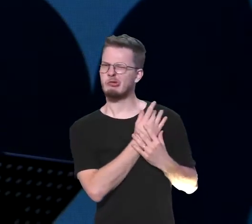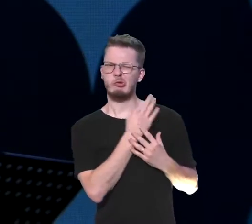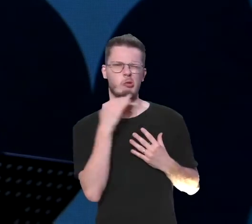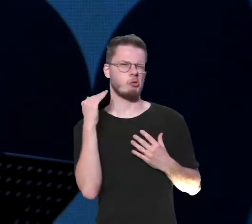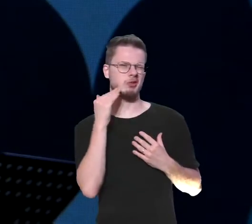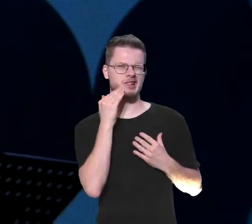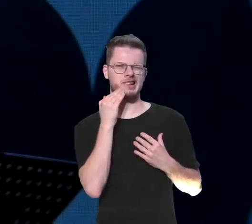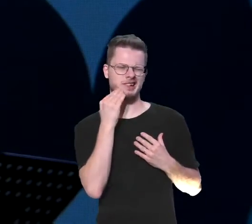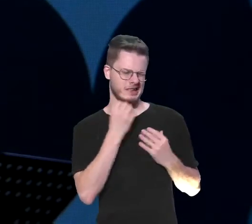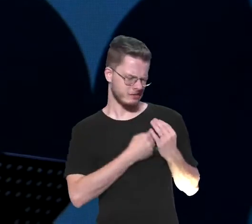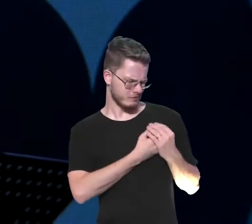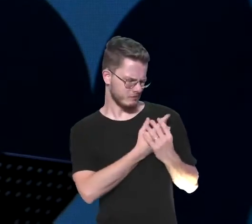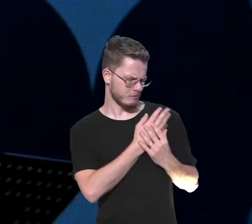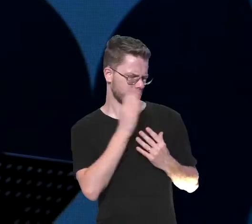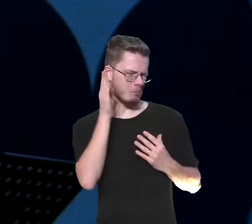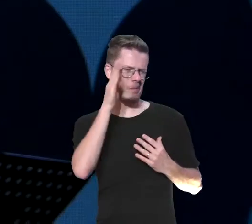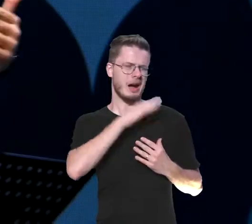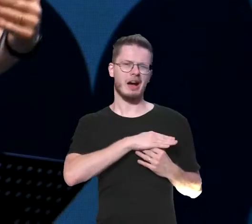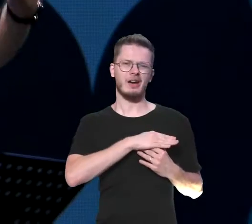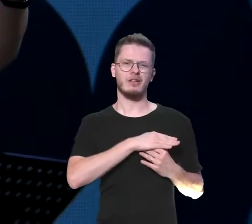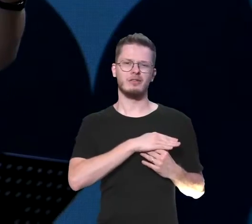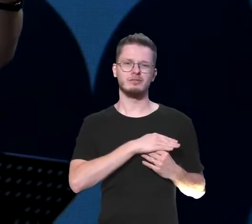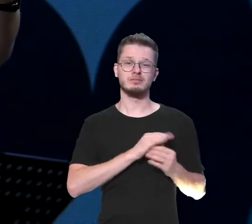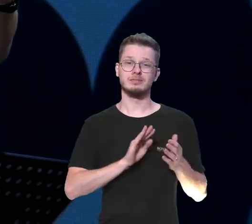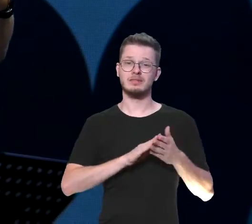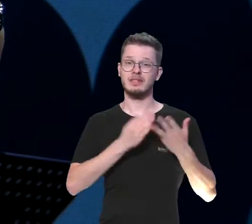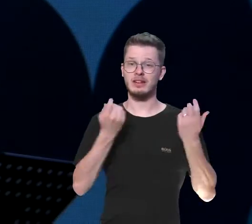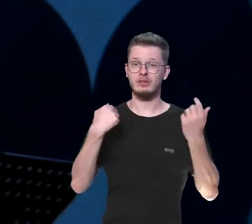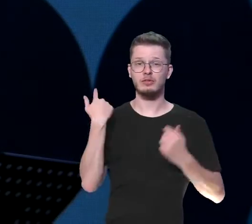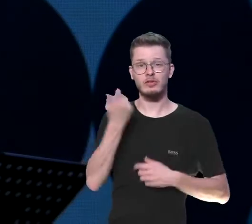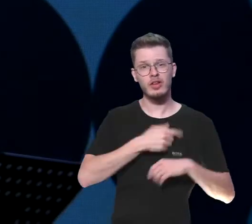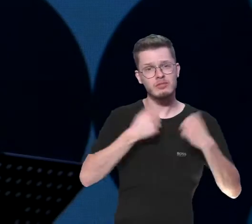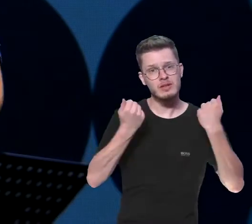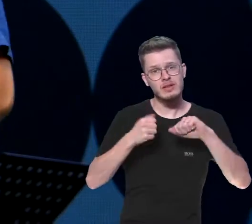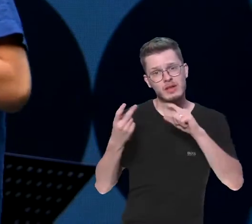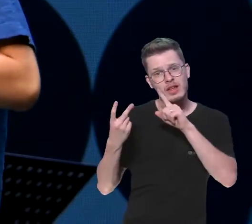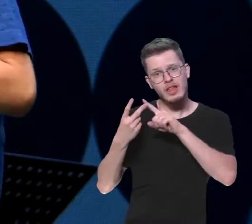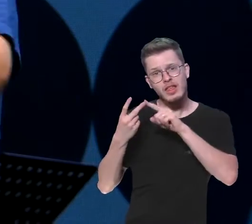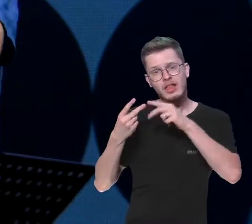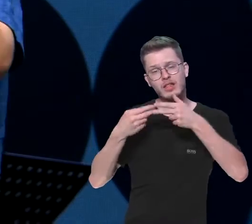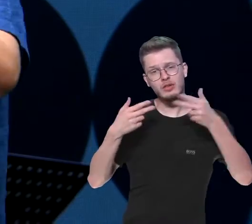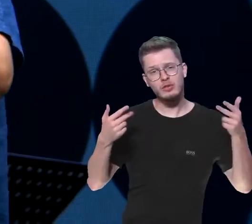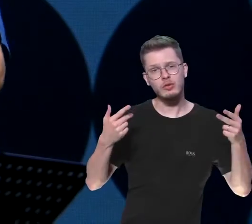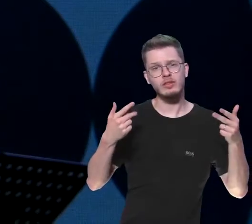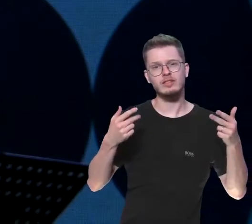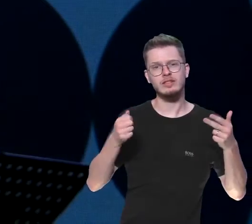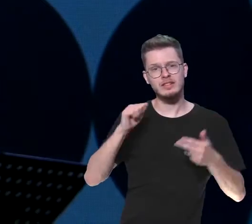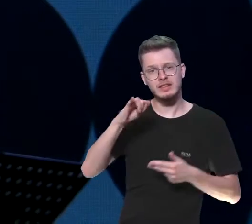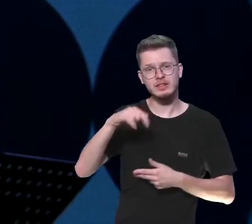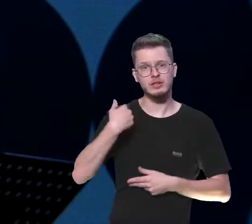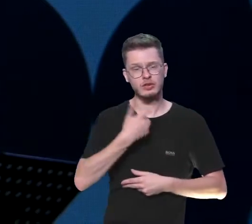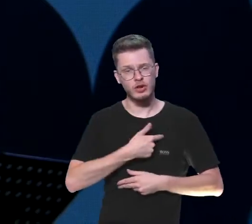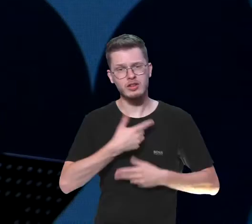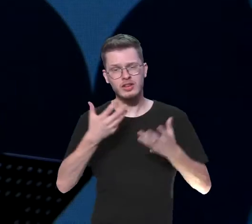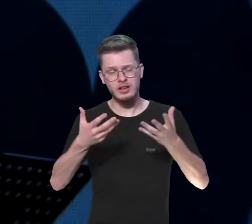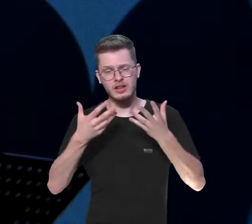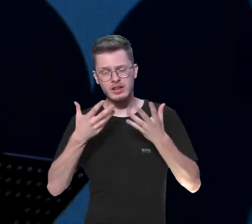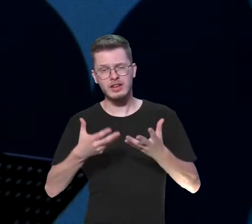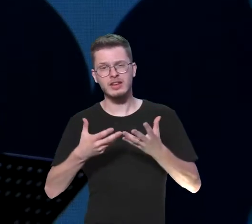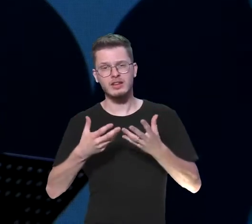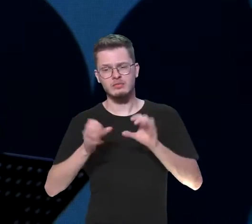vai para o segundo passo que nós precisamos entender se nós queremos nos livrar desses sentimentos.